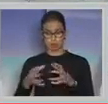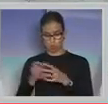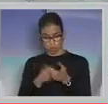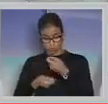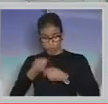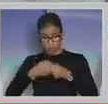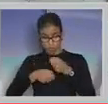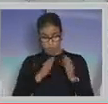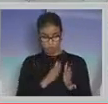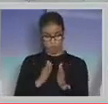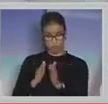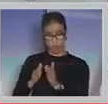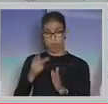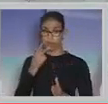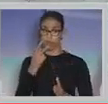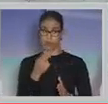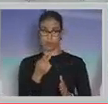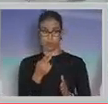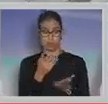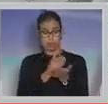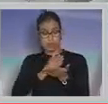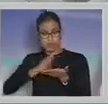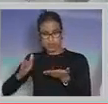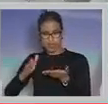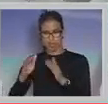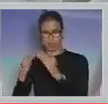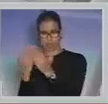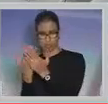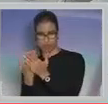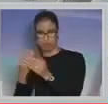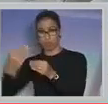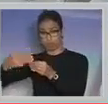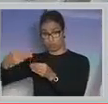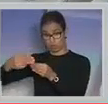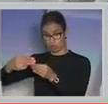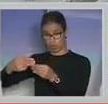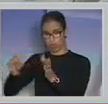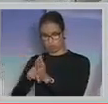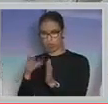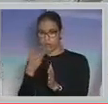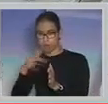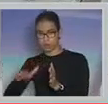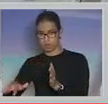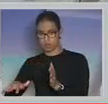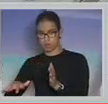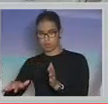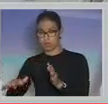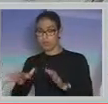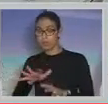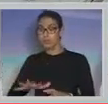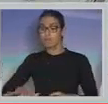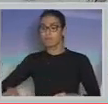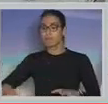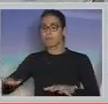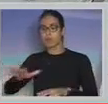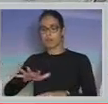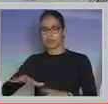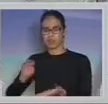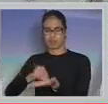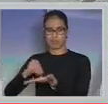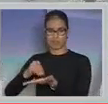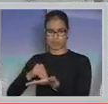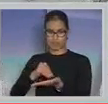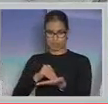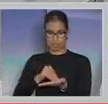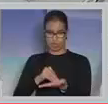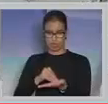afirma ainda que metade das escolas municipais de educação infantil não possui espaços como